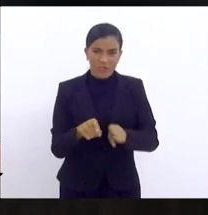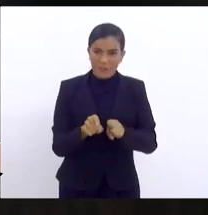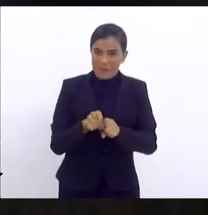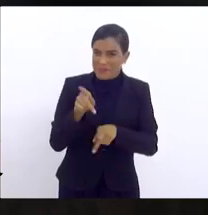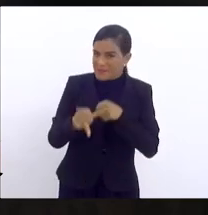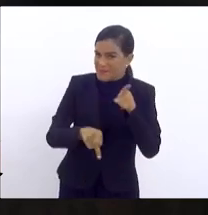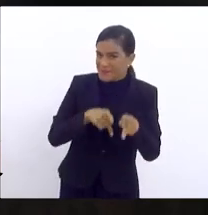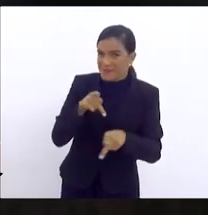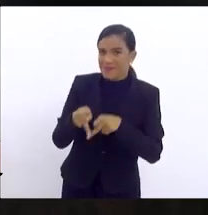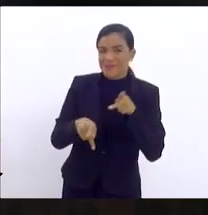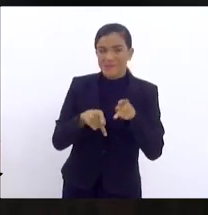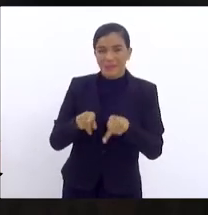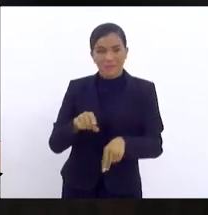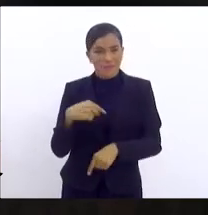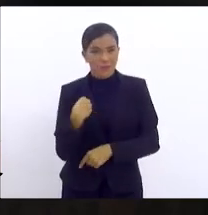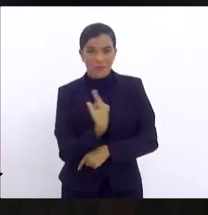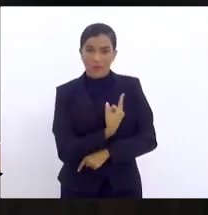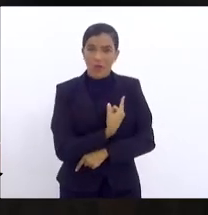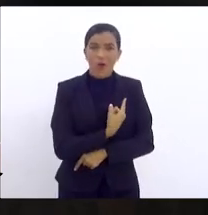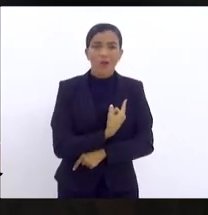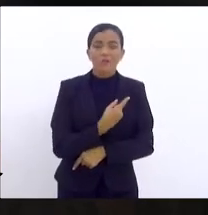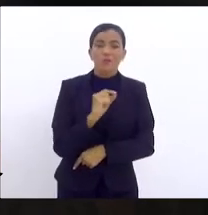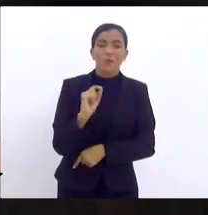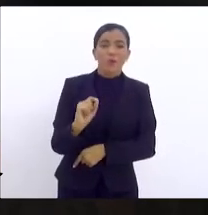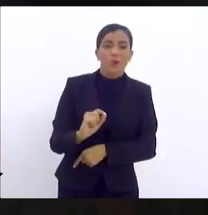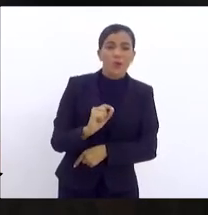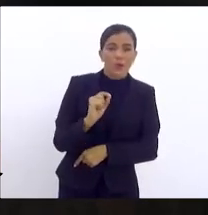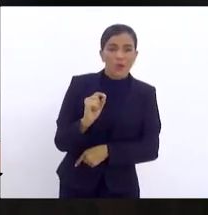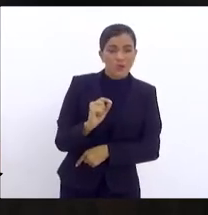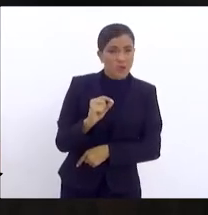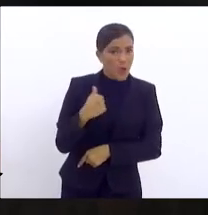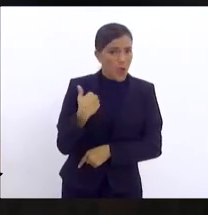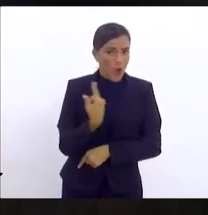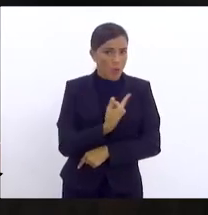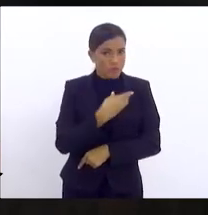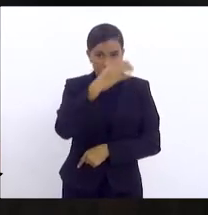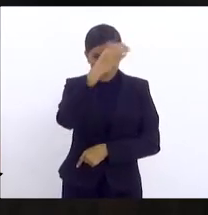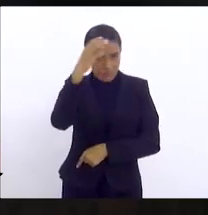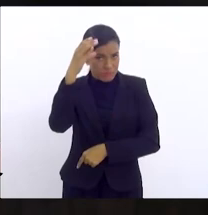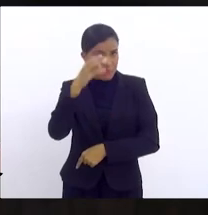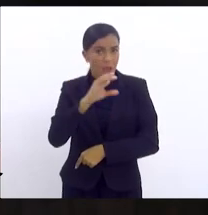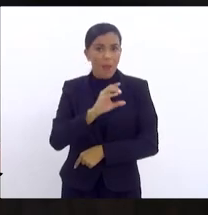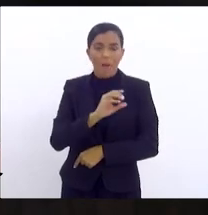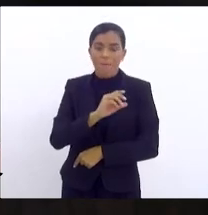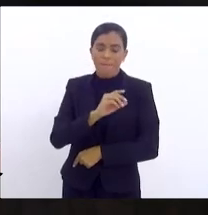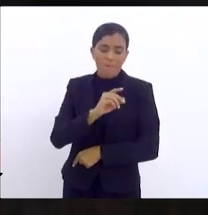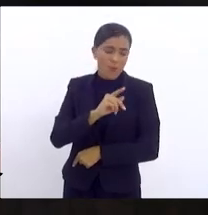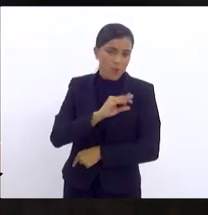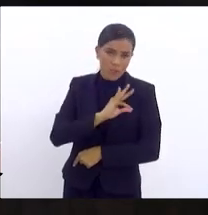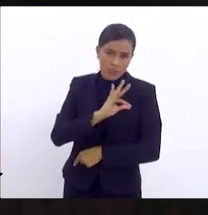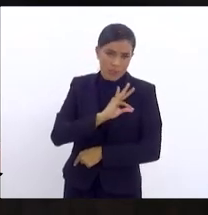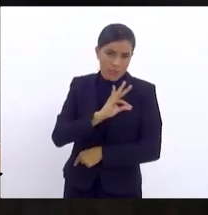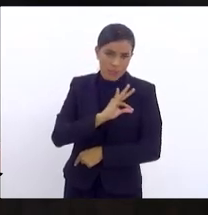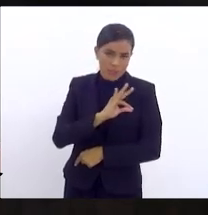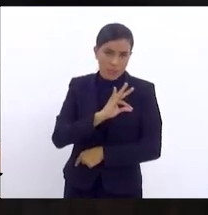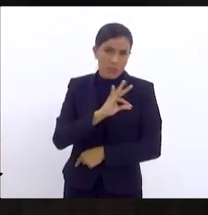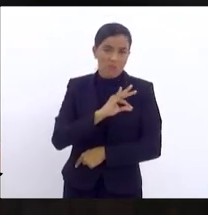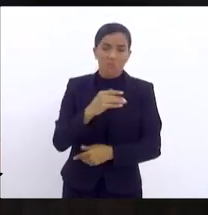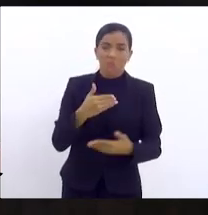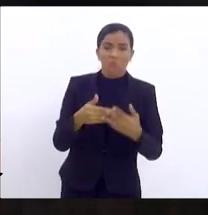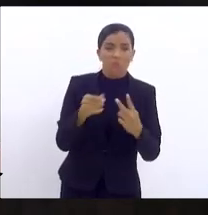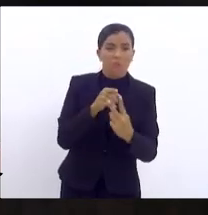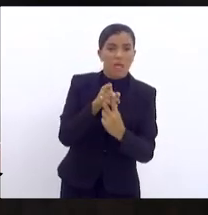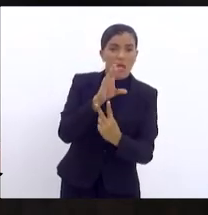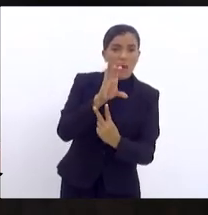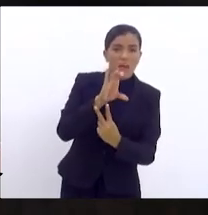falo aqui que nós somos o maior cliente da polícia seja a polícia militar seja a polícia civil